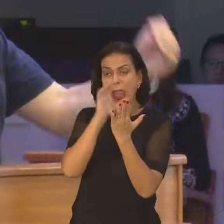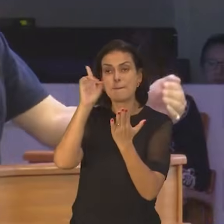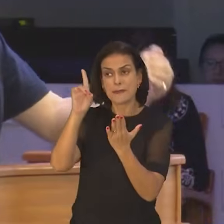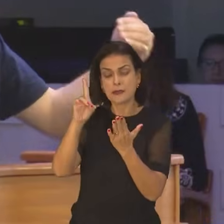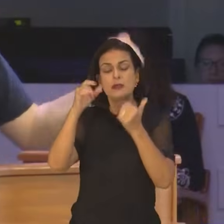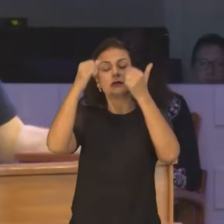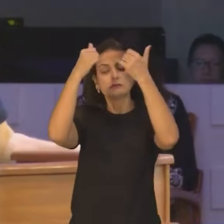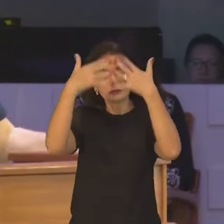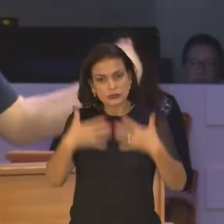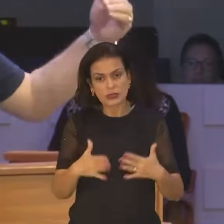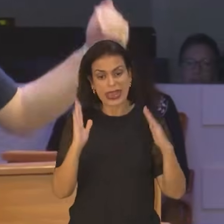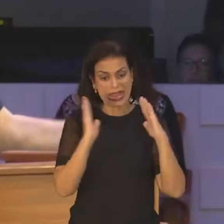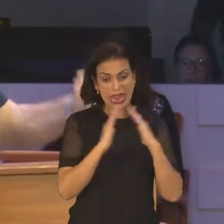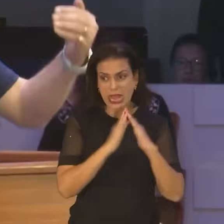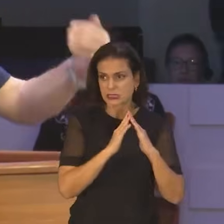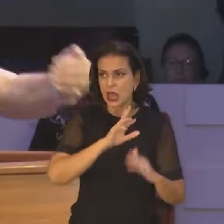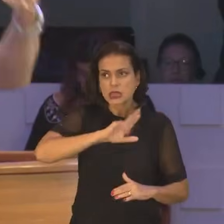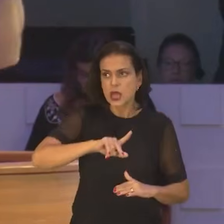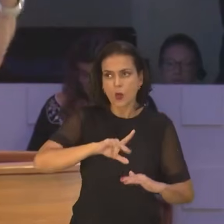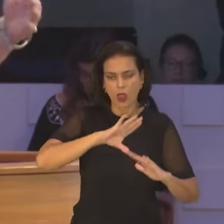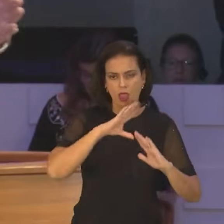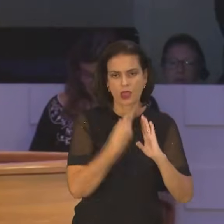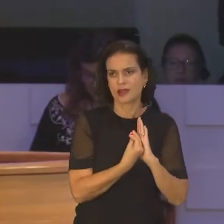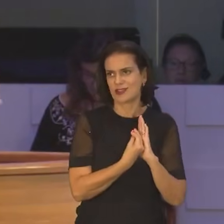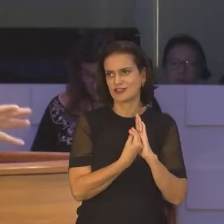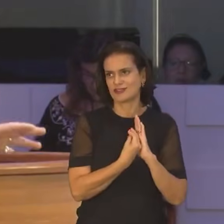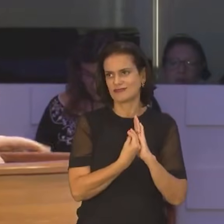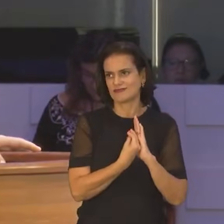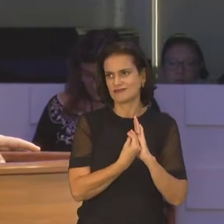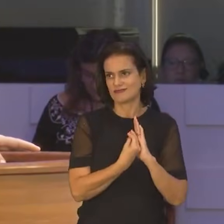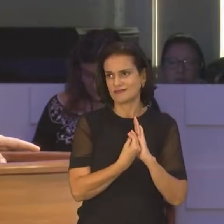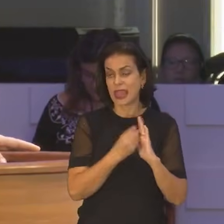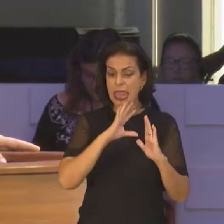ensinam em casa, não na igreja. A igreja ensina doutrina.